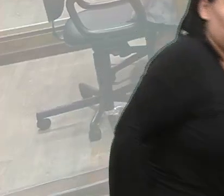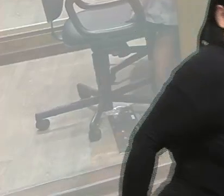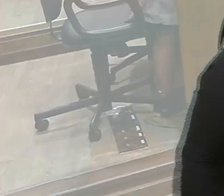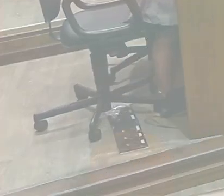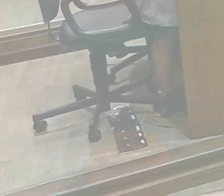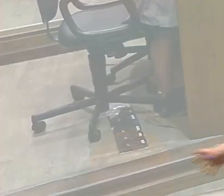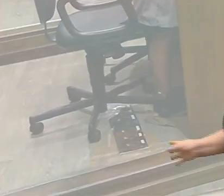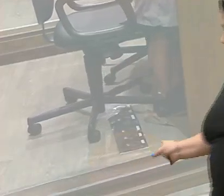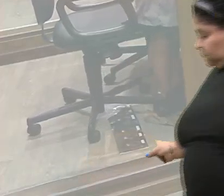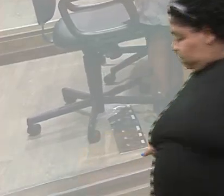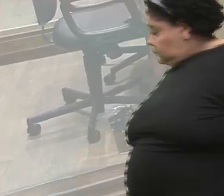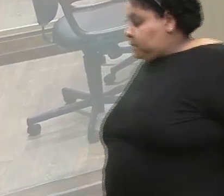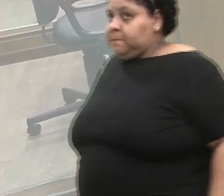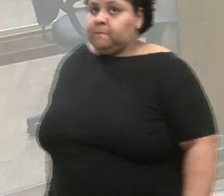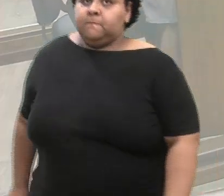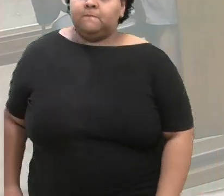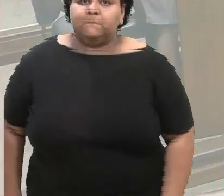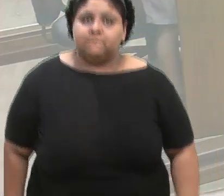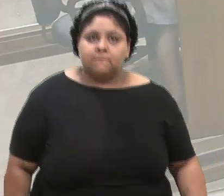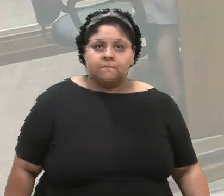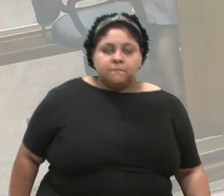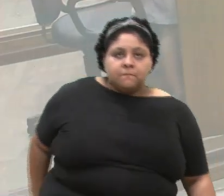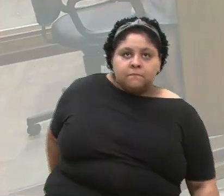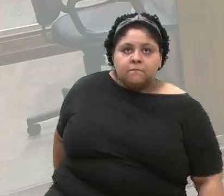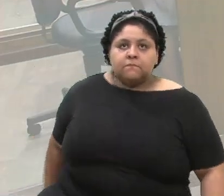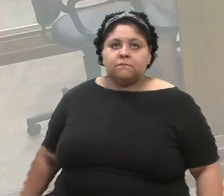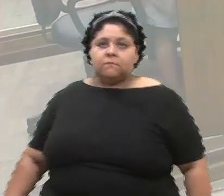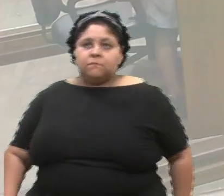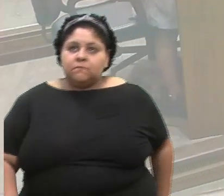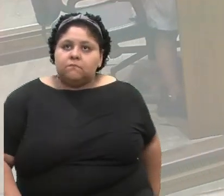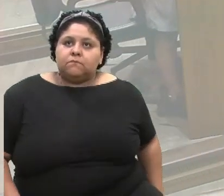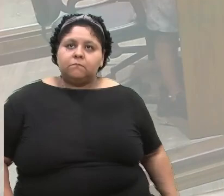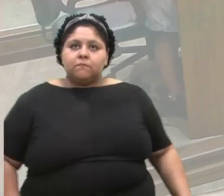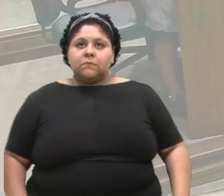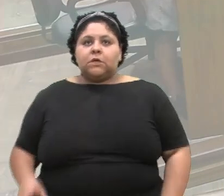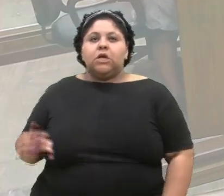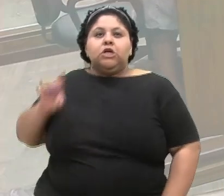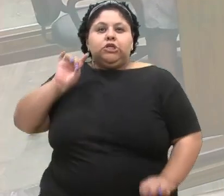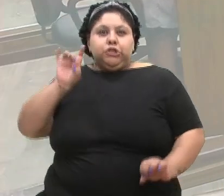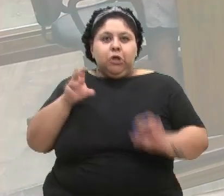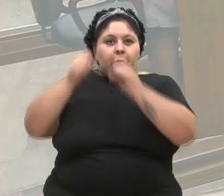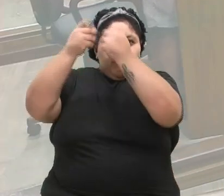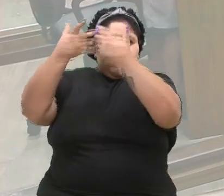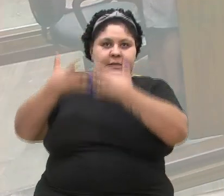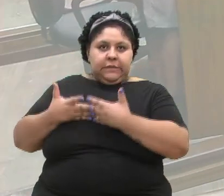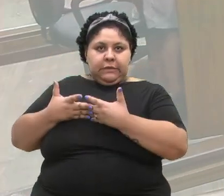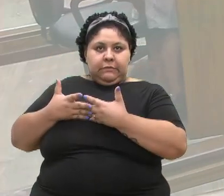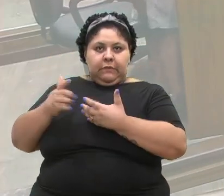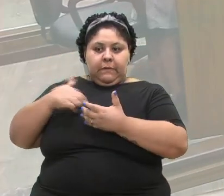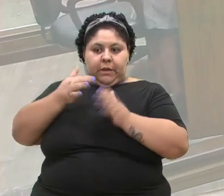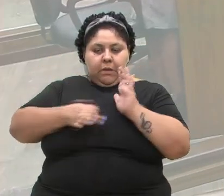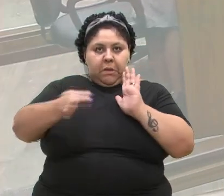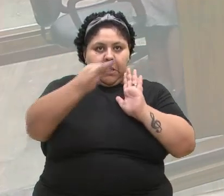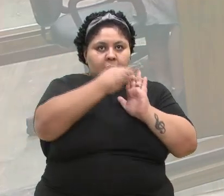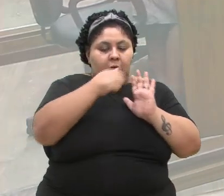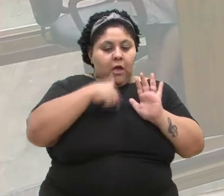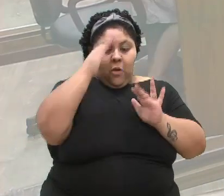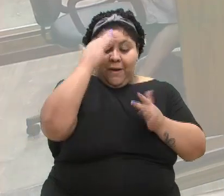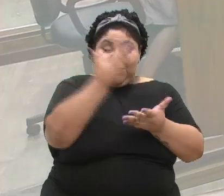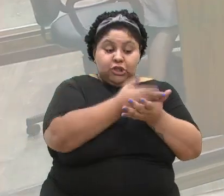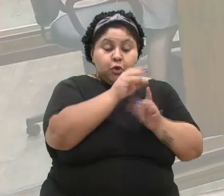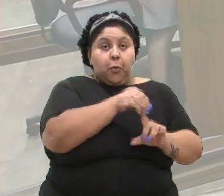Bom, então, só para finalizar as minhas colocações, eu acredito que o